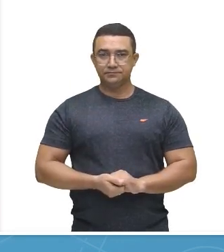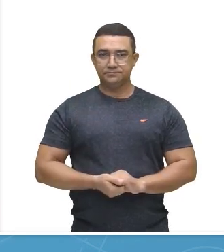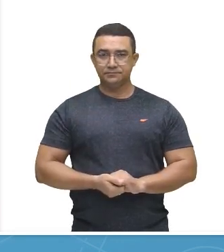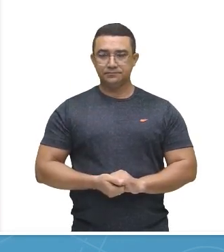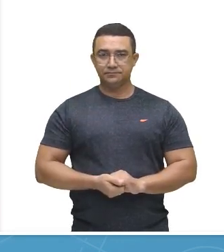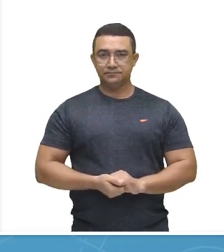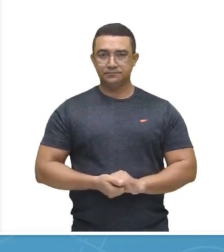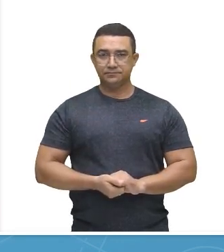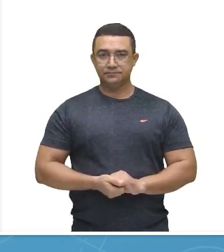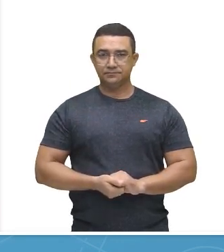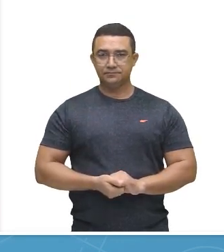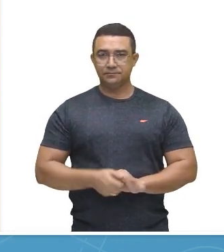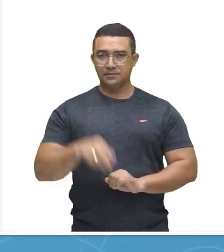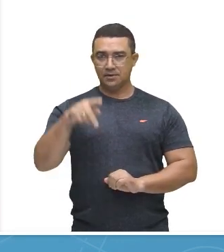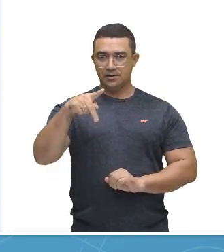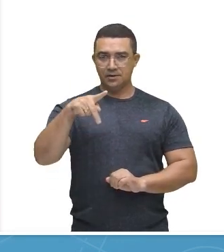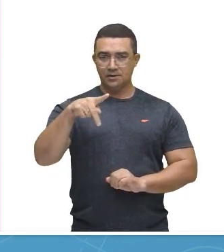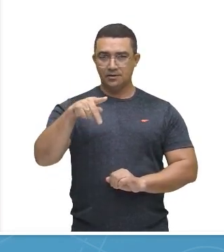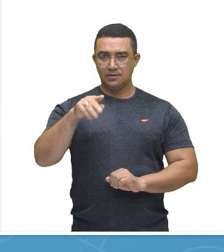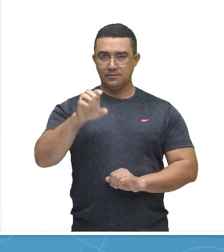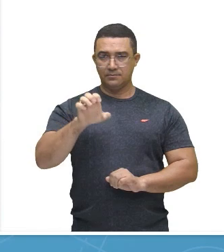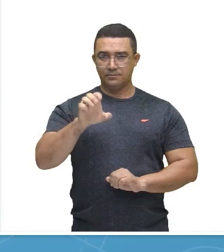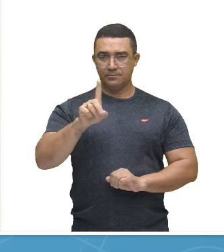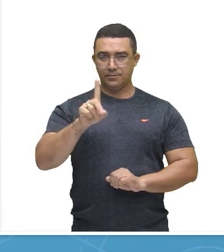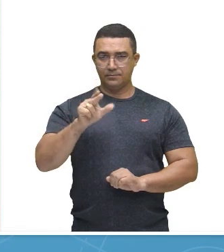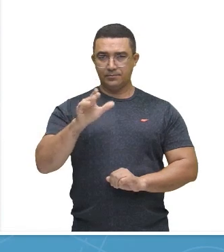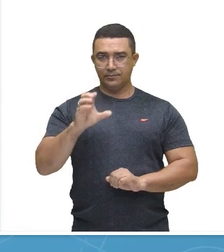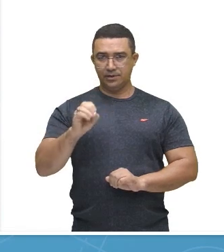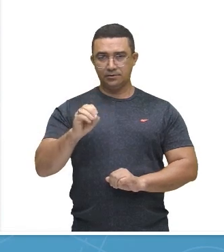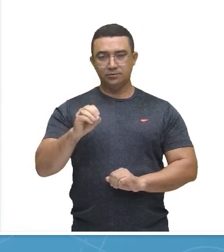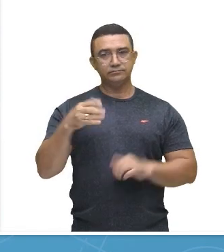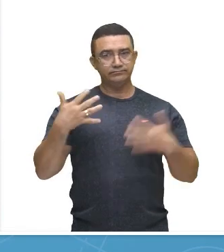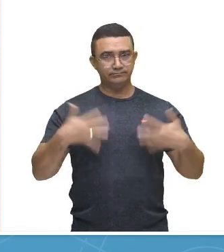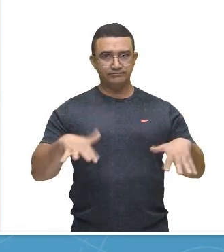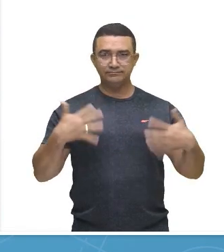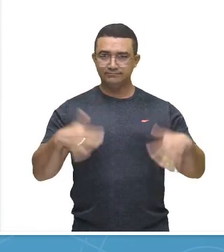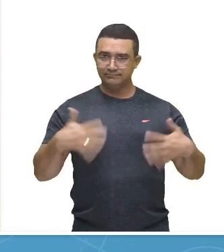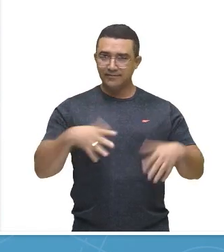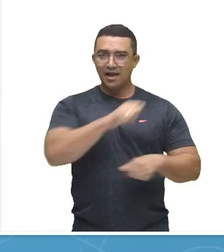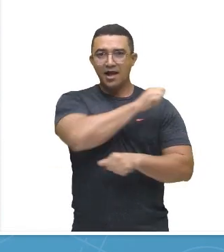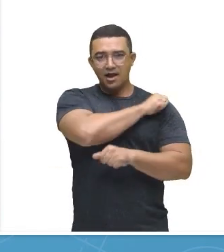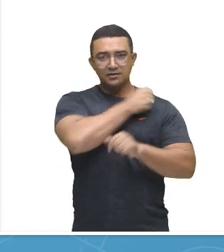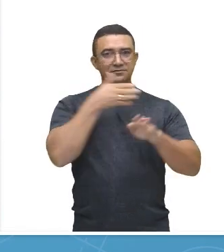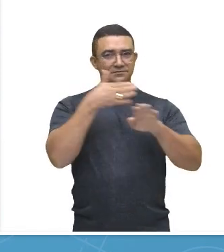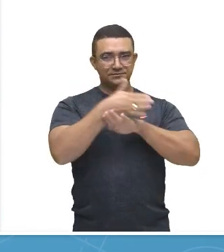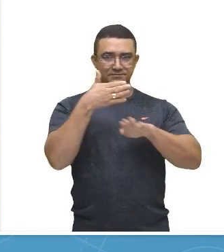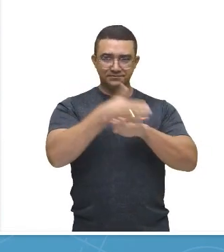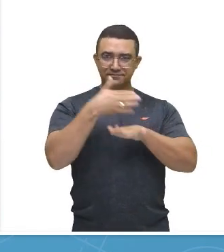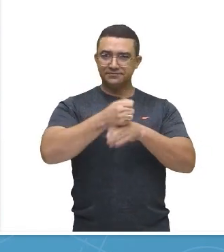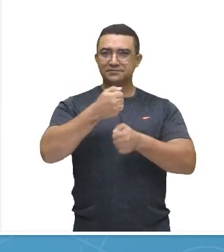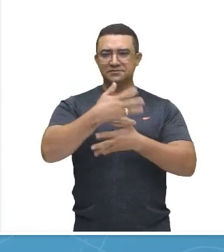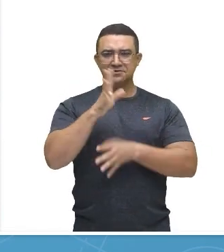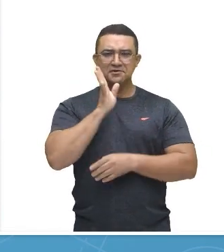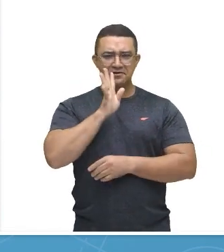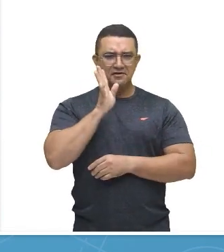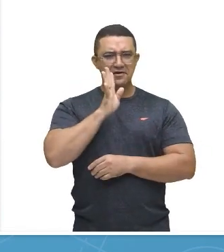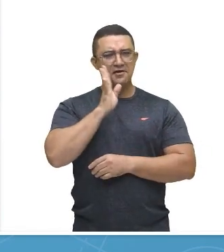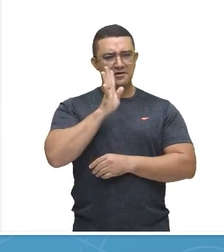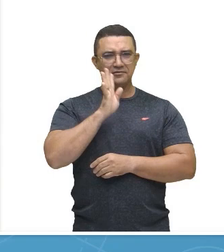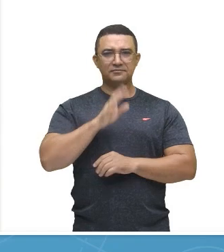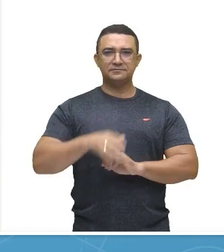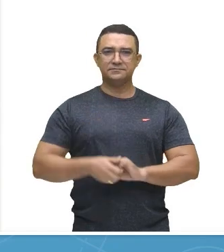mais aqui, o Pedro também participando, muita gente participando, isso é bom, né? Os nossos alunos participando aqui,